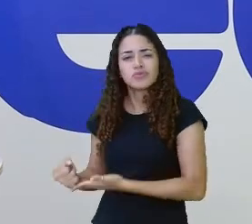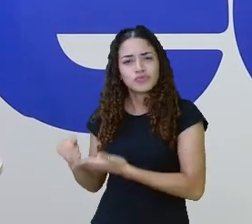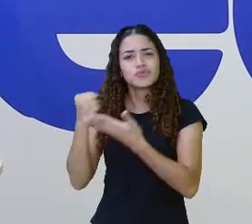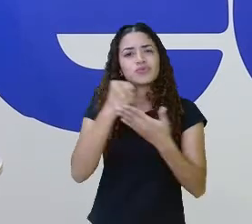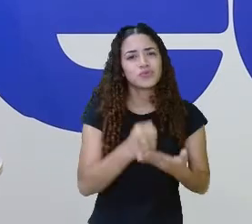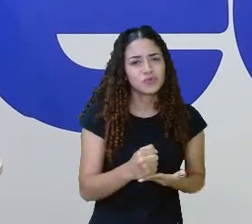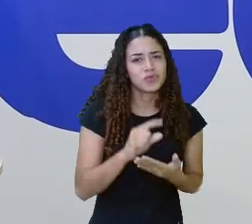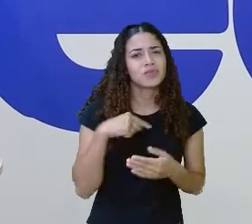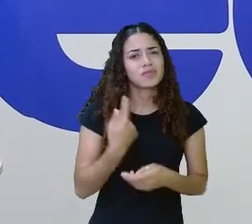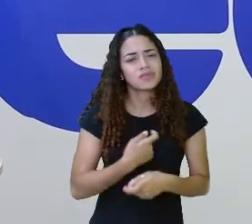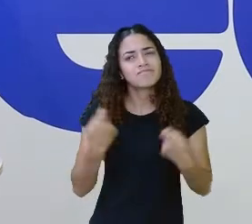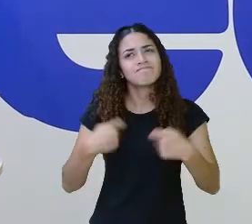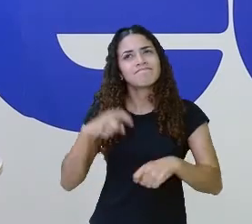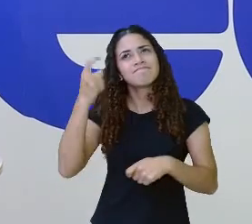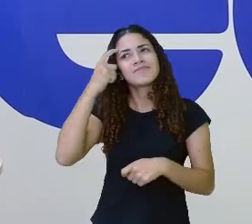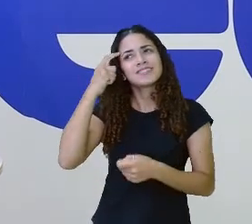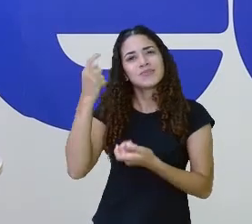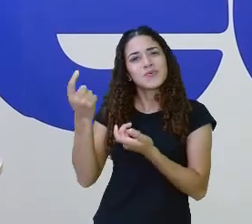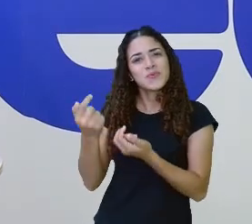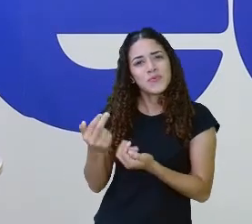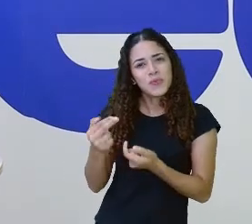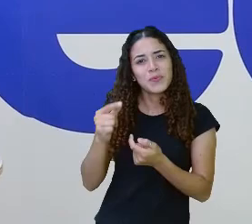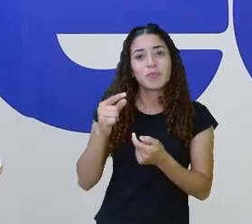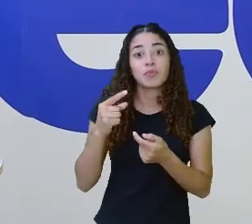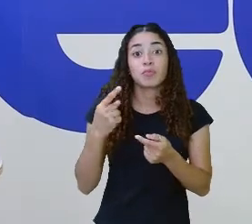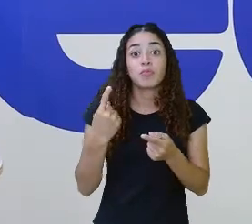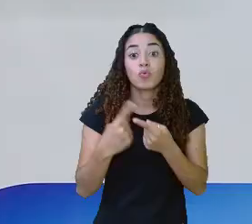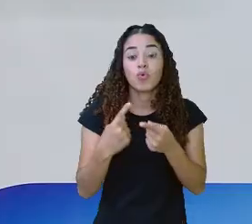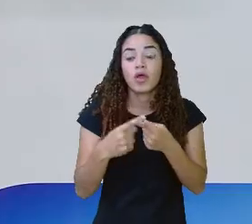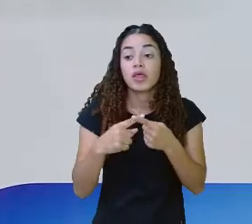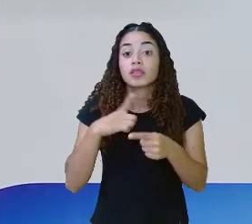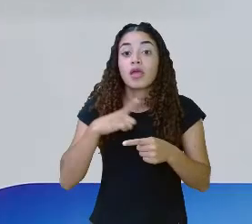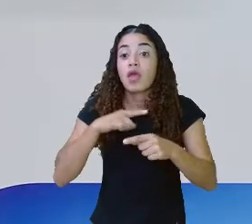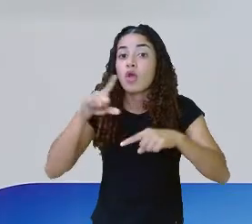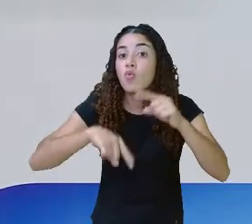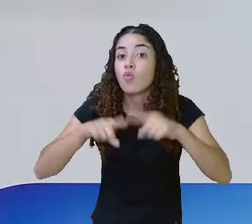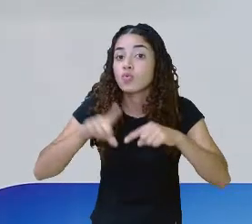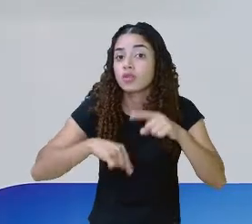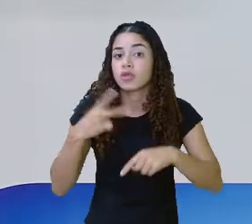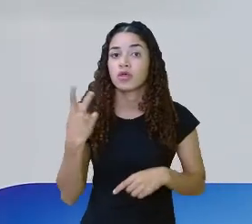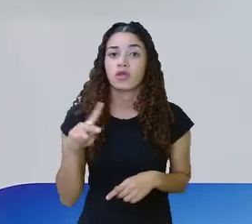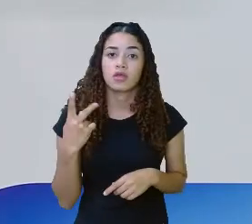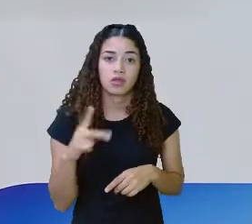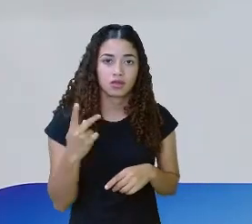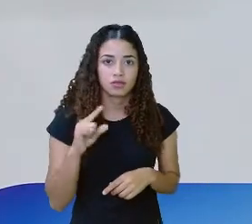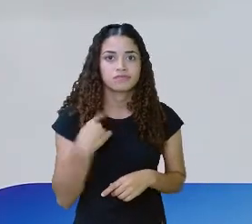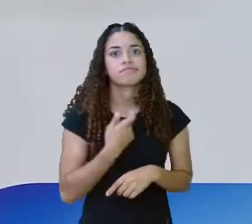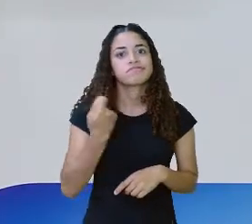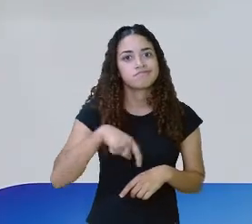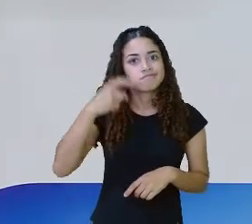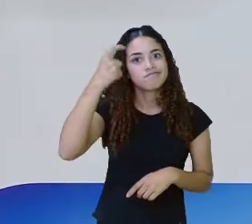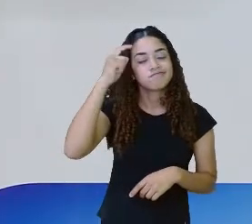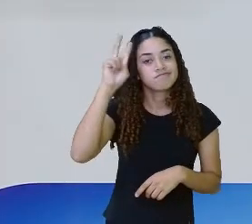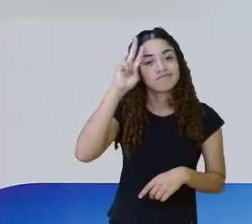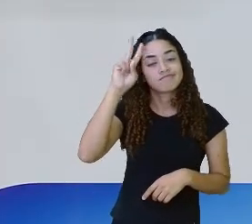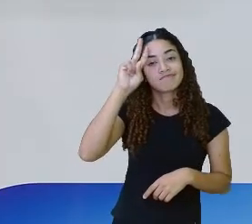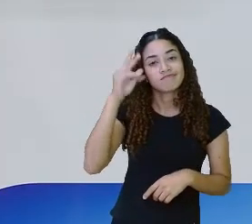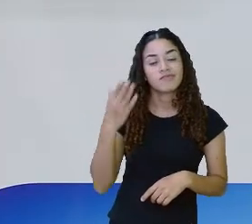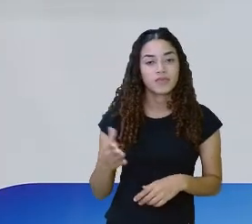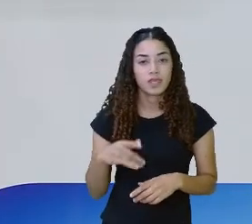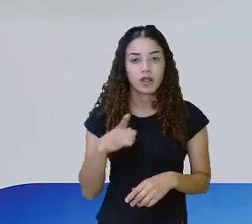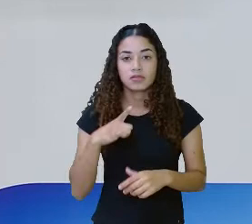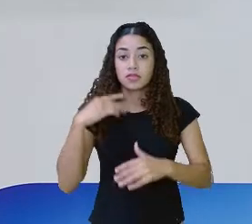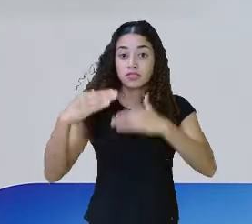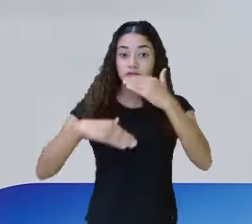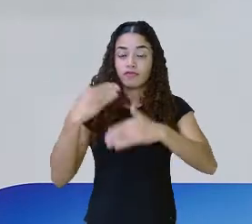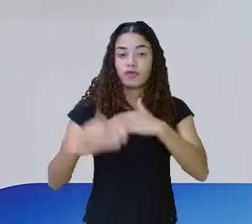na época com os recursos que ele tinha. exatamente, isso é super importante, né? A gente tem em mente isso. E aí ele desenvolveu duas